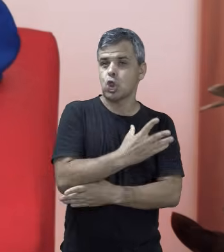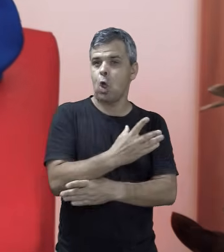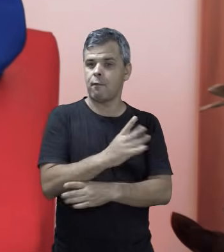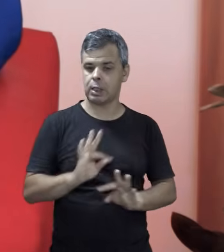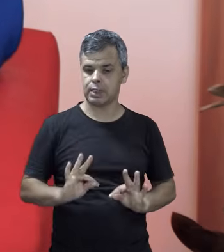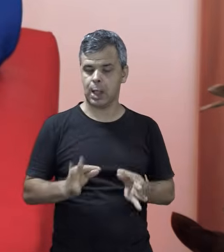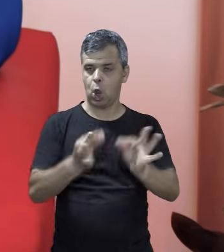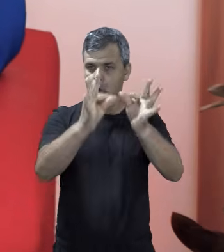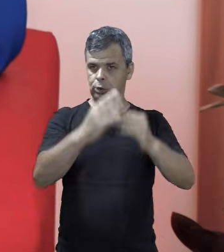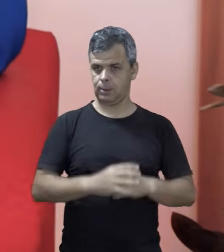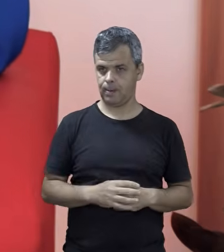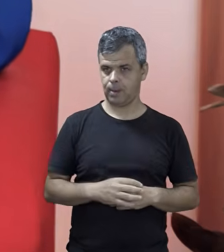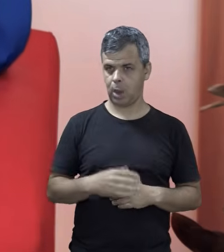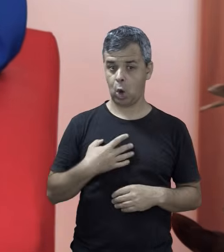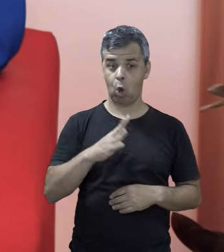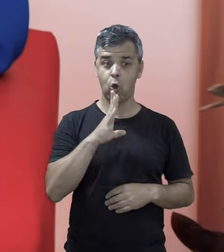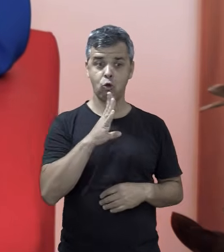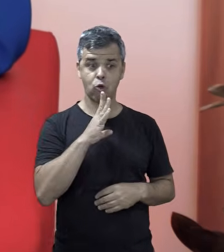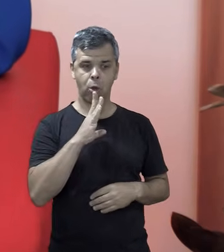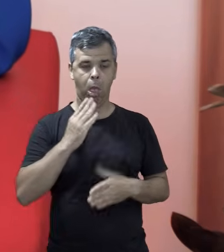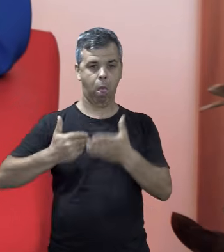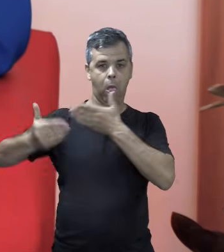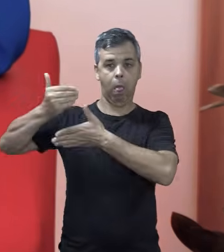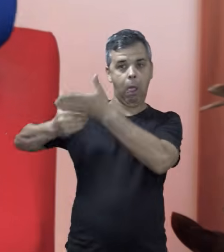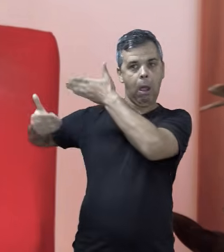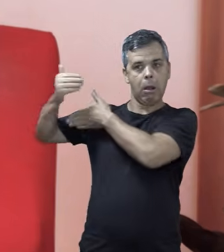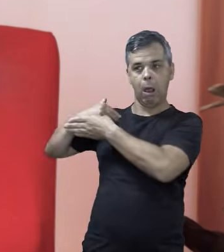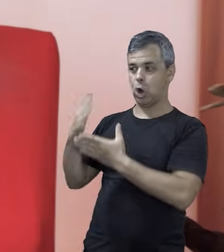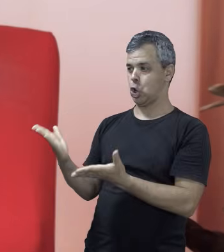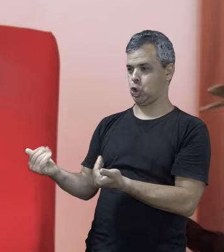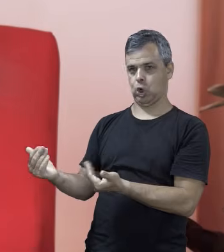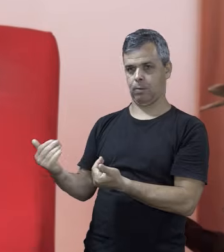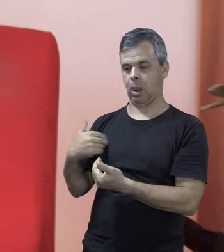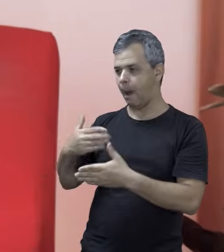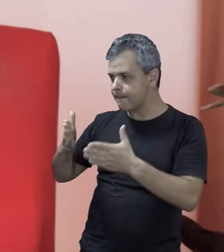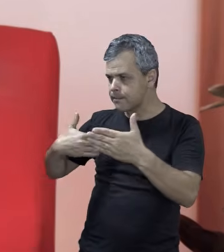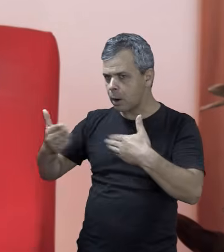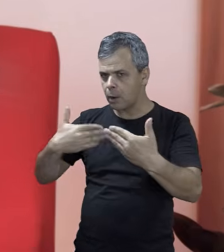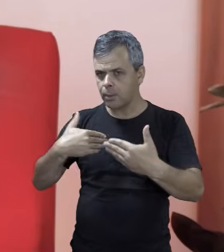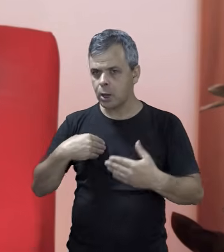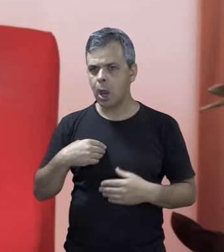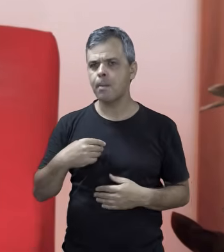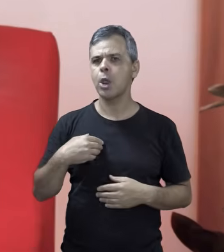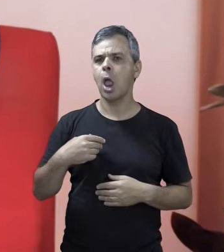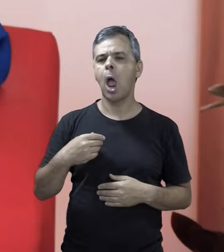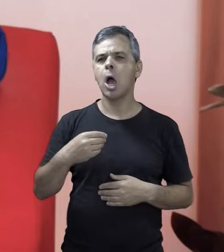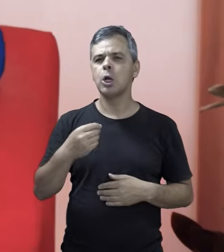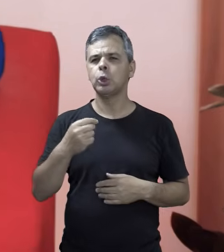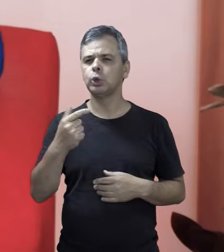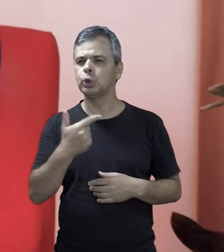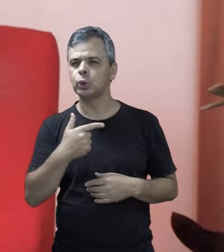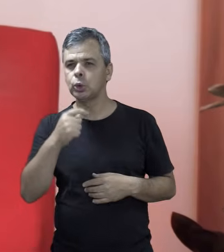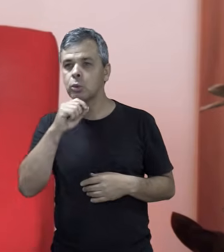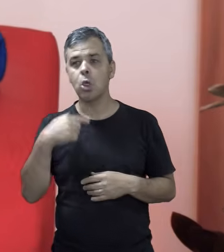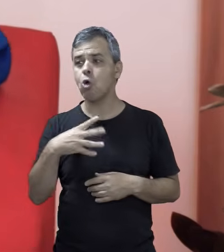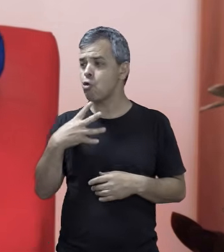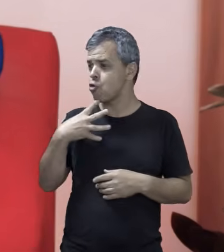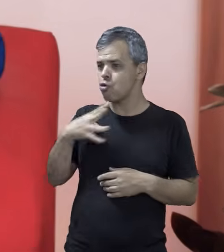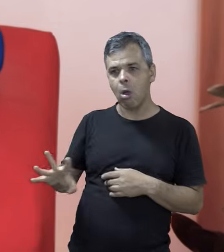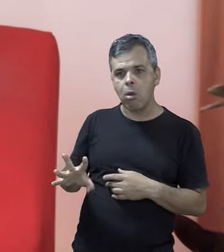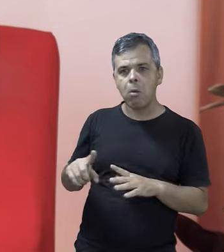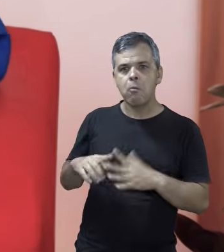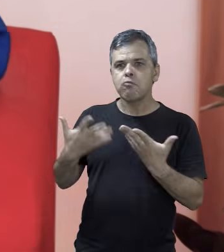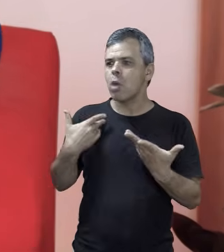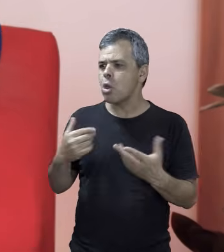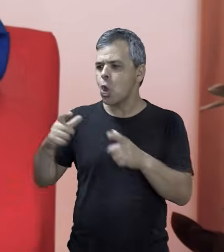ferramentas. O que eu conhecia quando eu era da juventude, e eu converso agora com a minha sobrinha, eu já não conheço mais, eu não sei qual